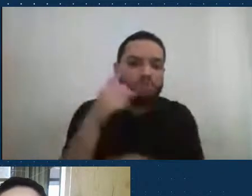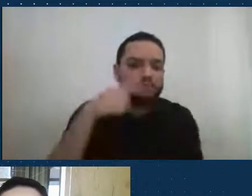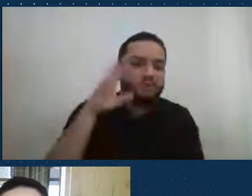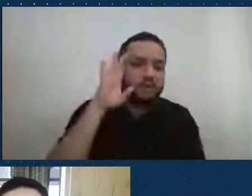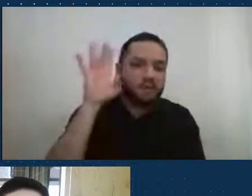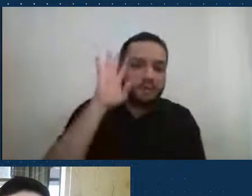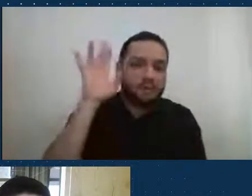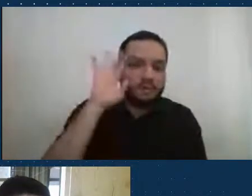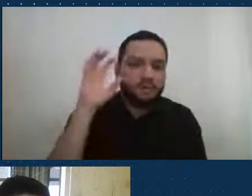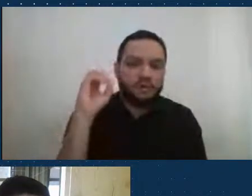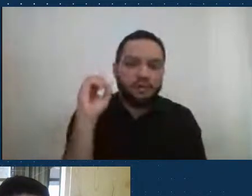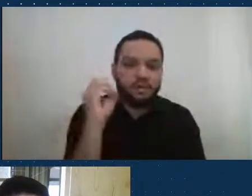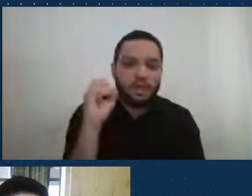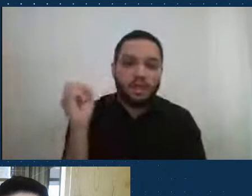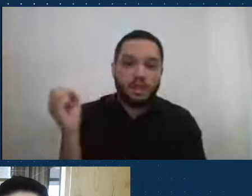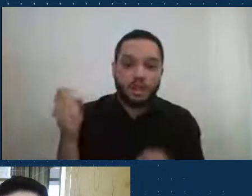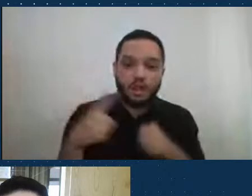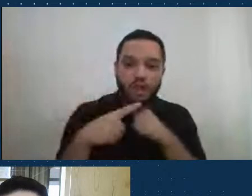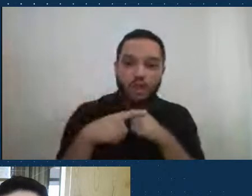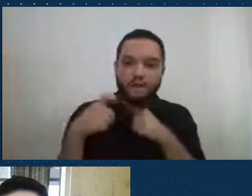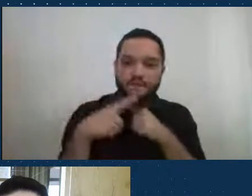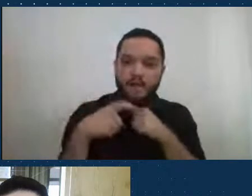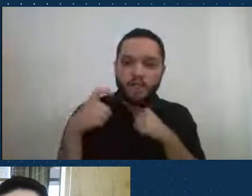pesquisa inovador?